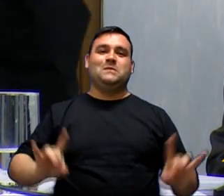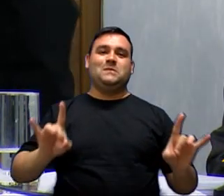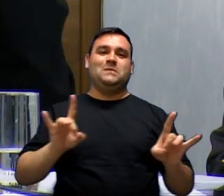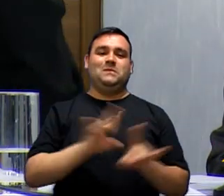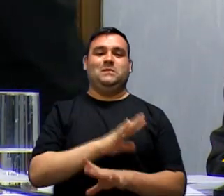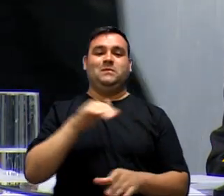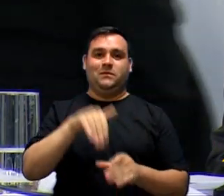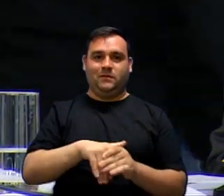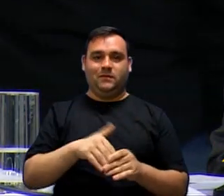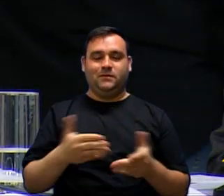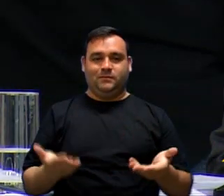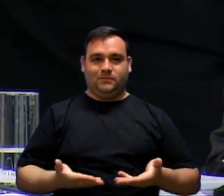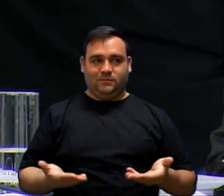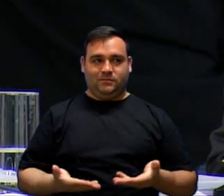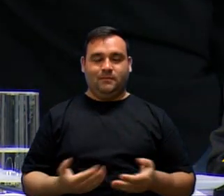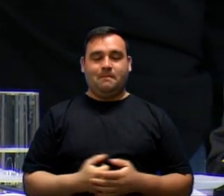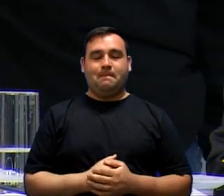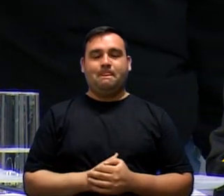Encerrada a votação.